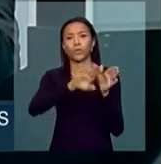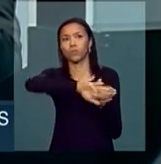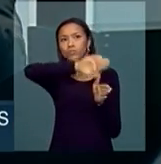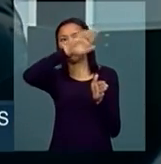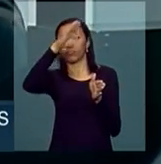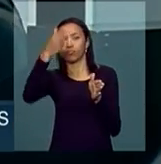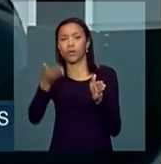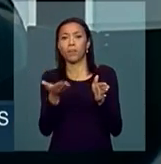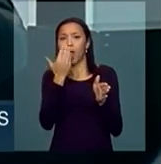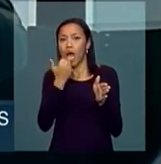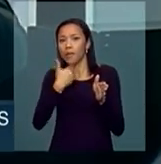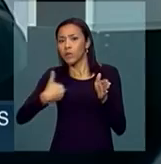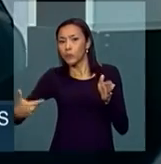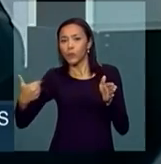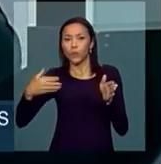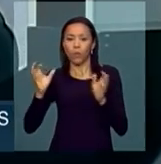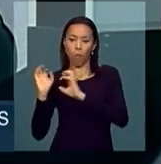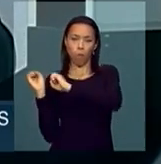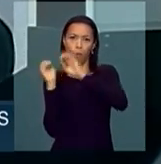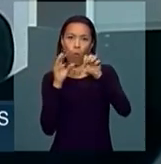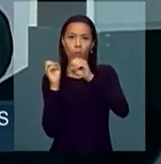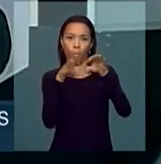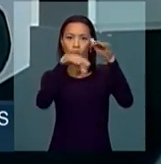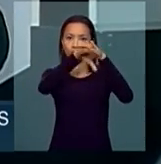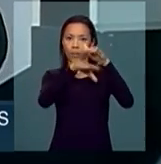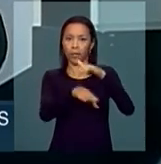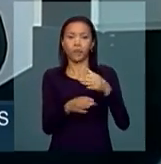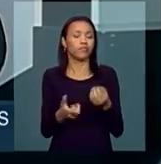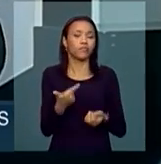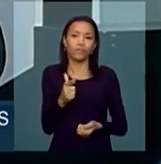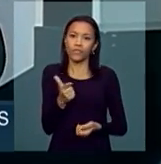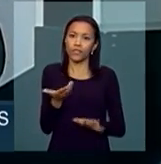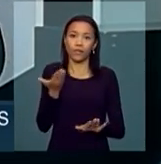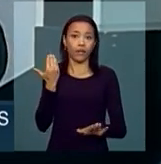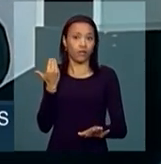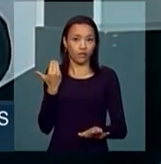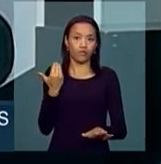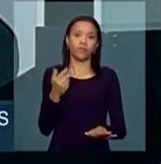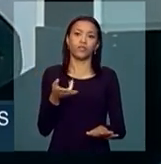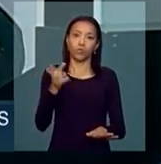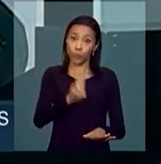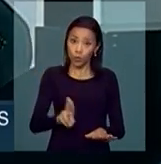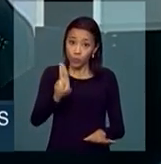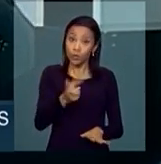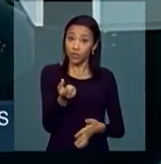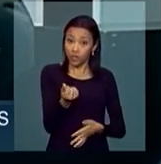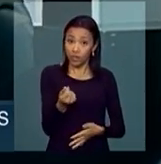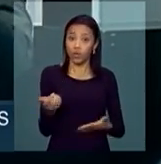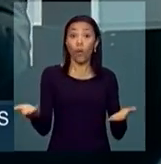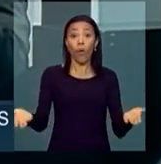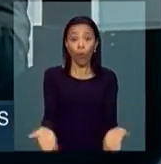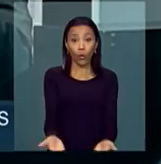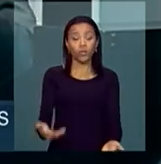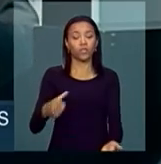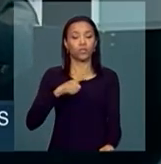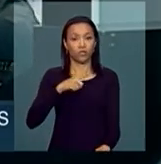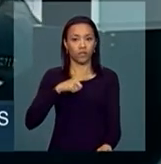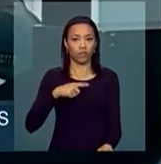uma condição de crédito como está havendo hoje, nunca houve uma disponibilidade de recursos tão grande como nós temos nessa